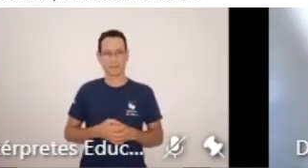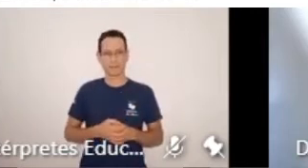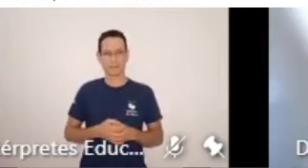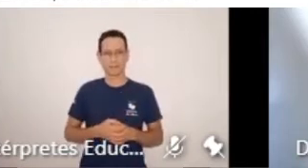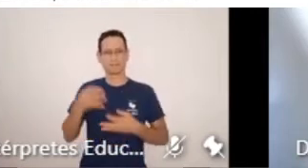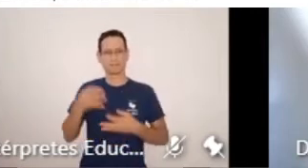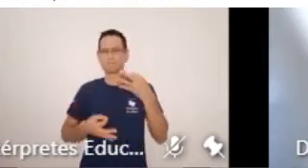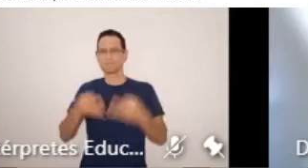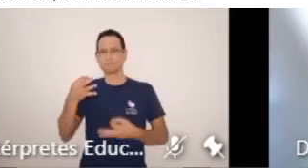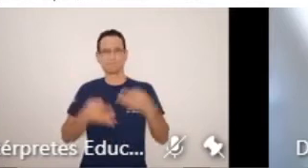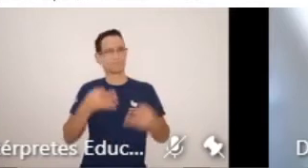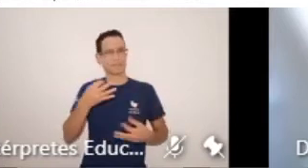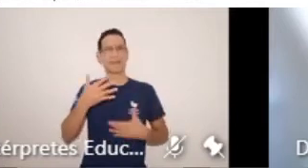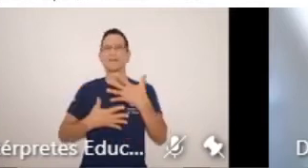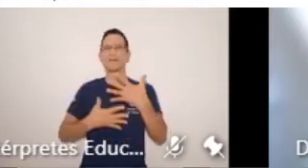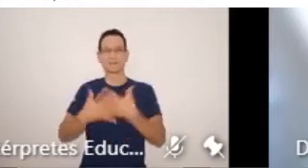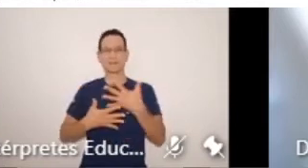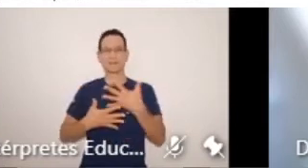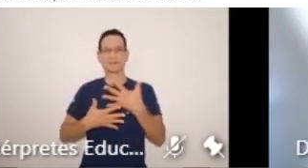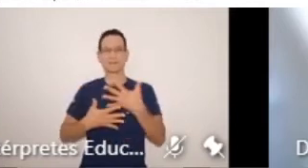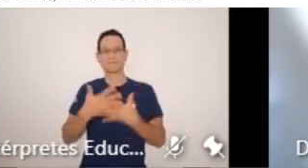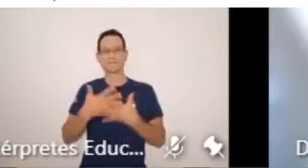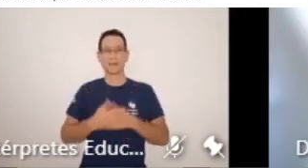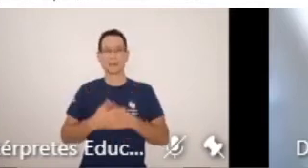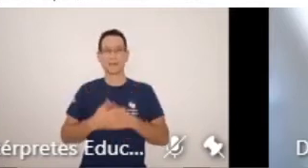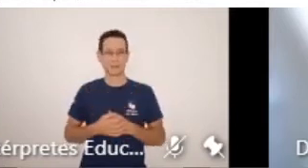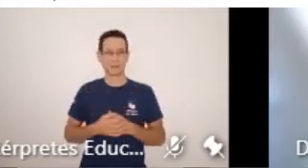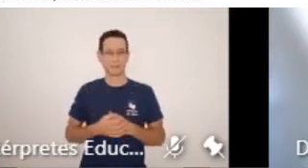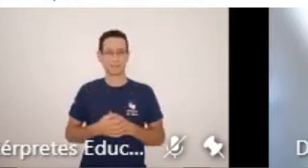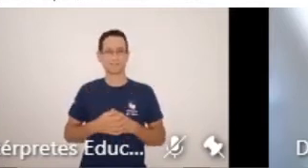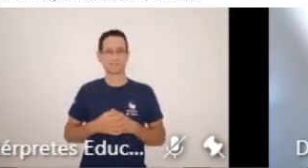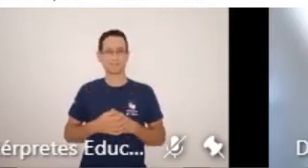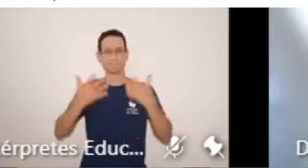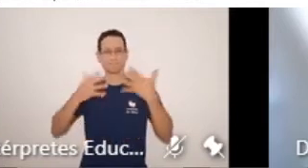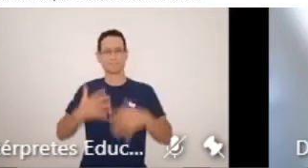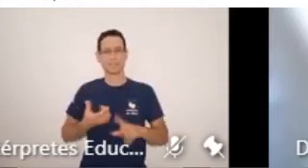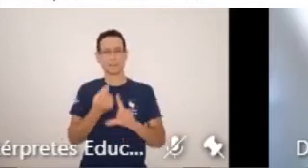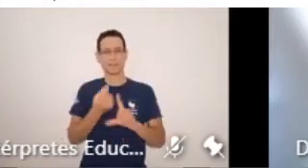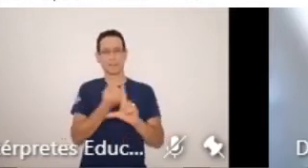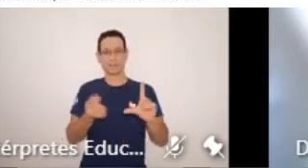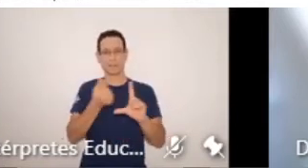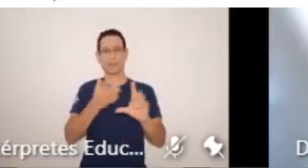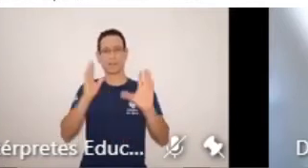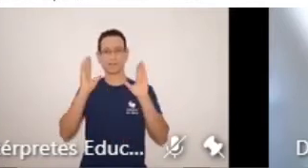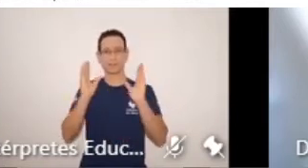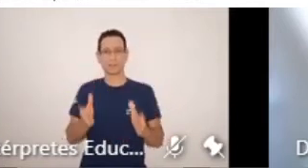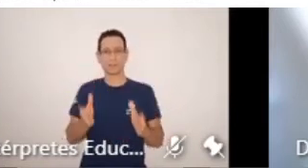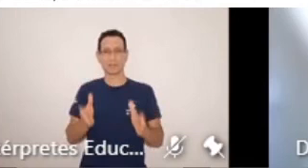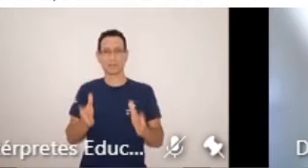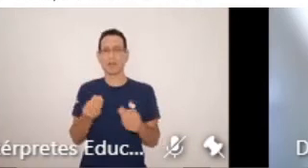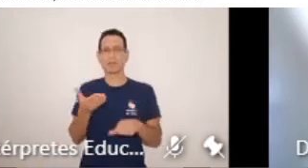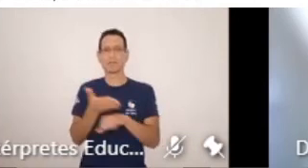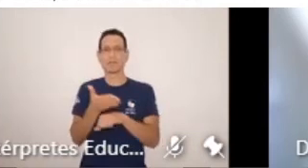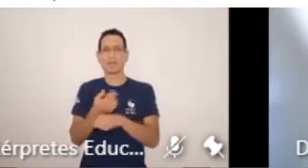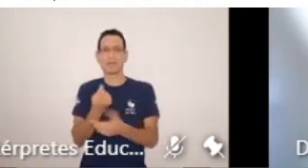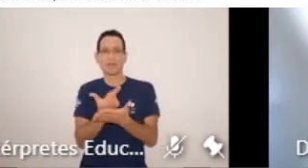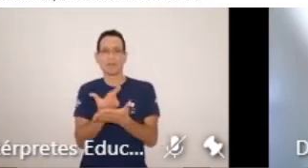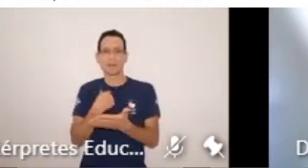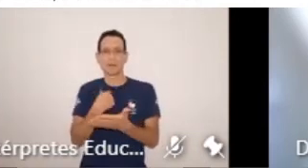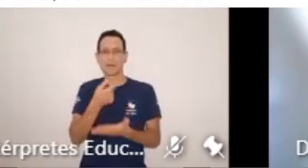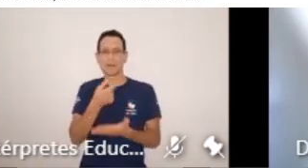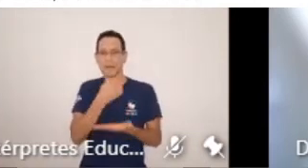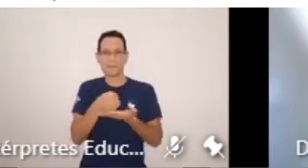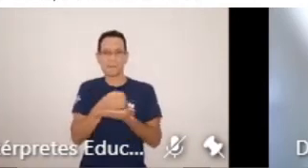da saúde. Essa crise econômica tem resvalado já há alguns anos no acesso a medicamentos e a